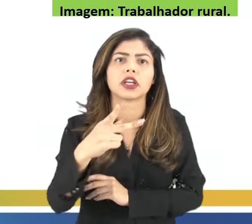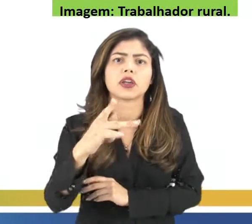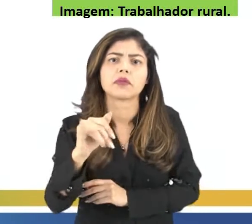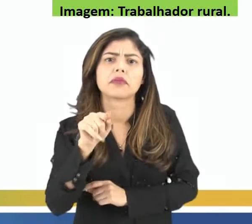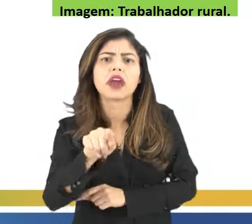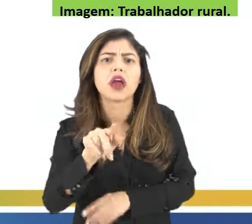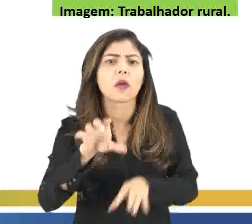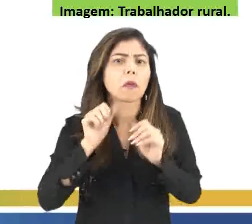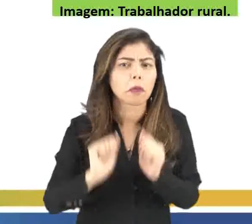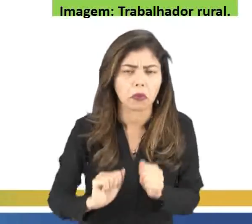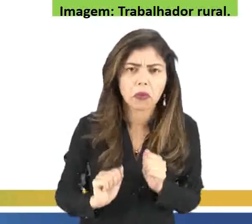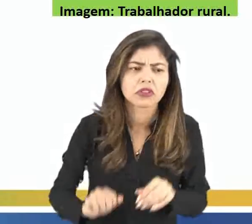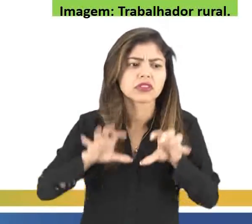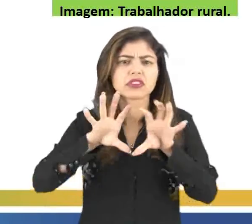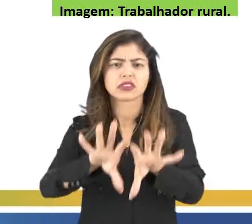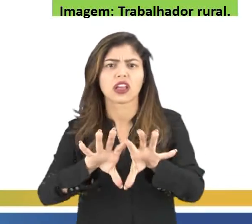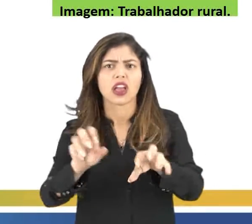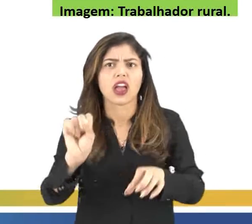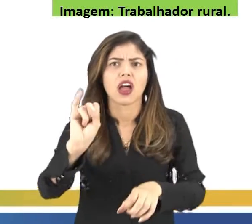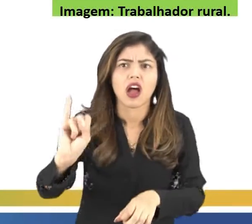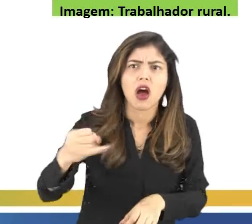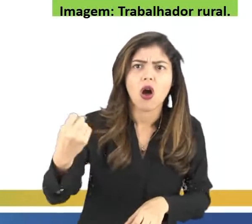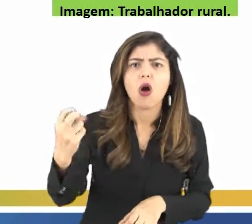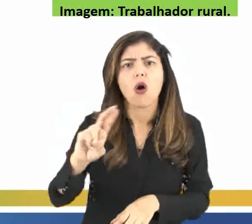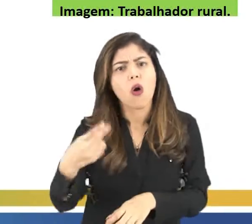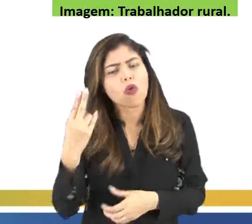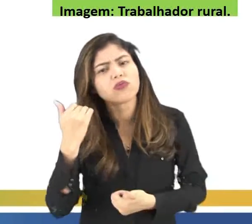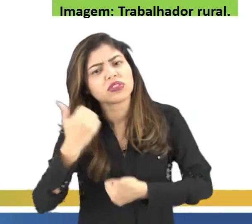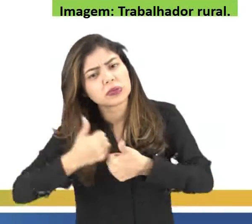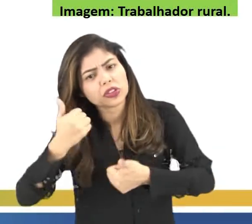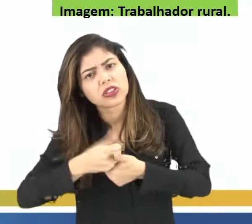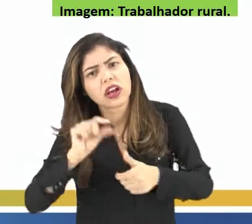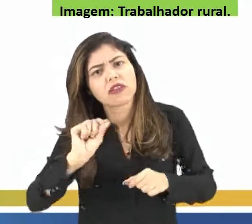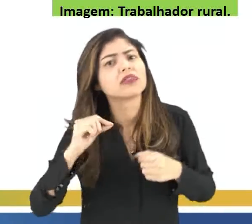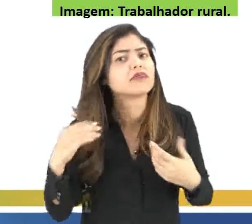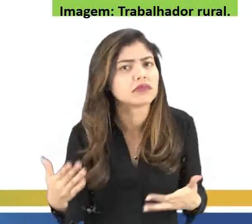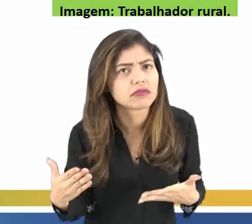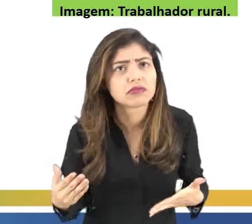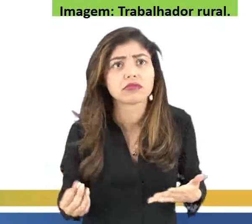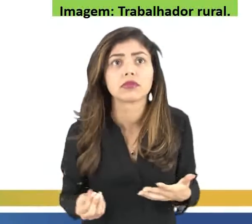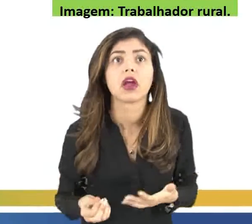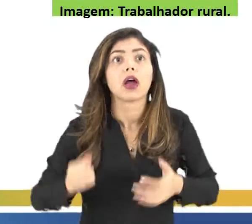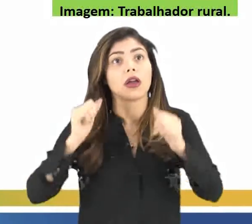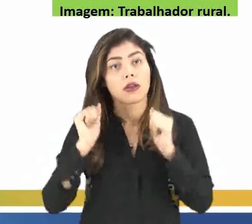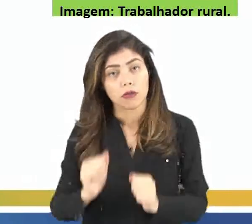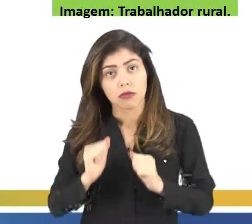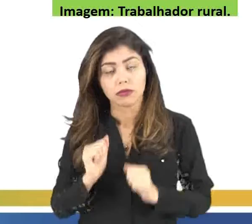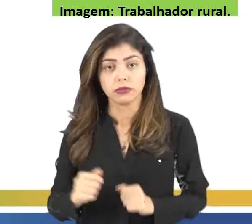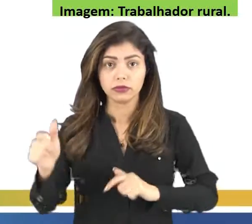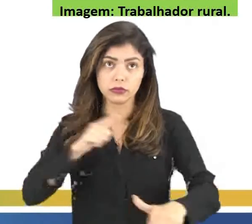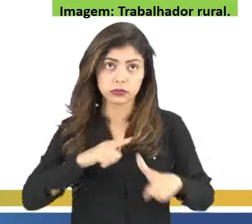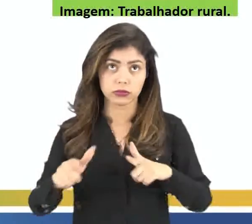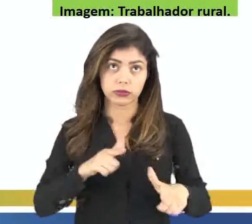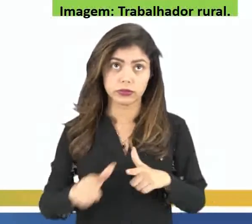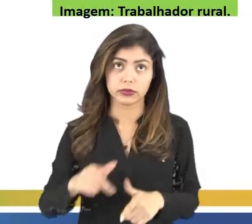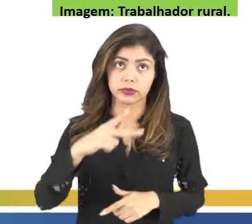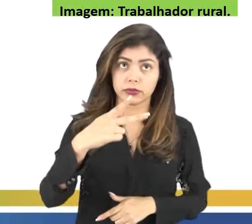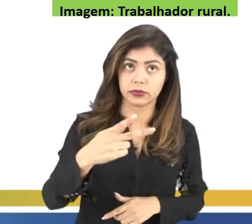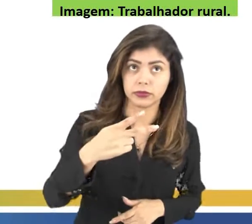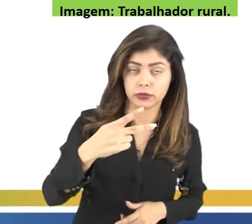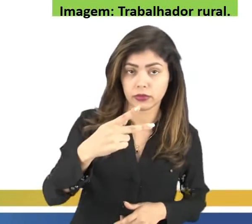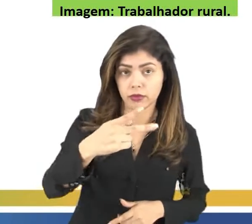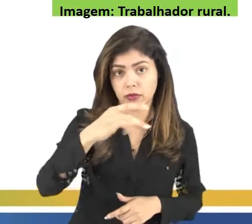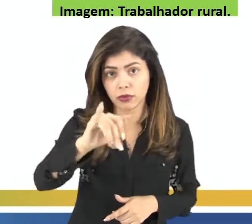devo deixar aqui, devo substituir por 3,14, o que devo fazer? Você pode trabalhar com esse π igual